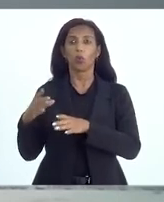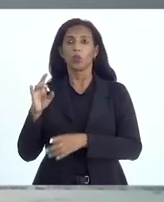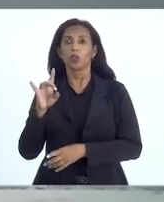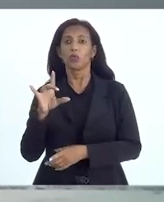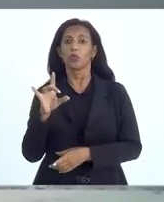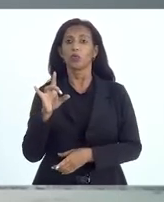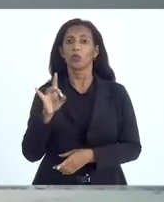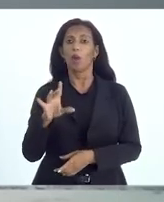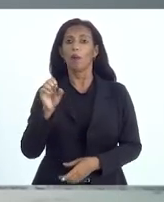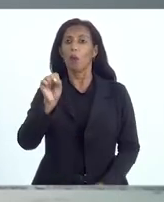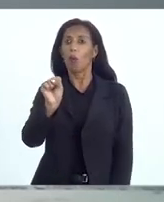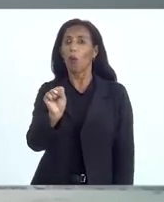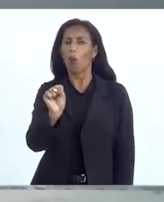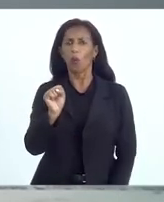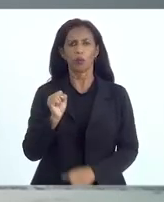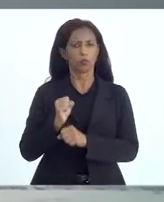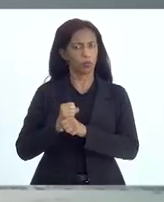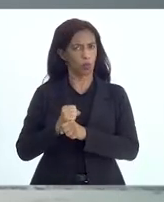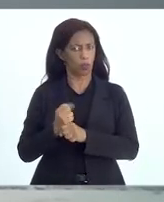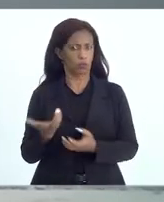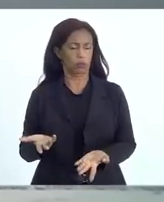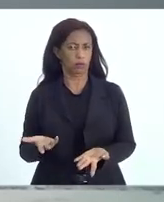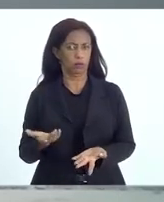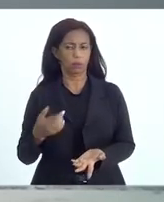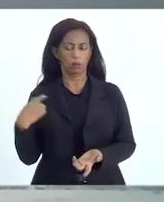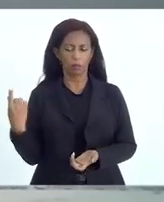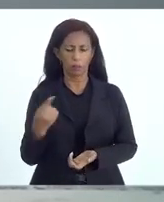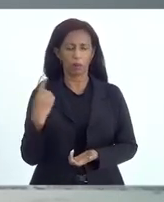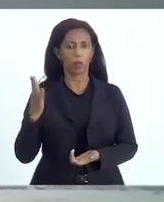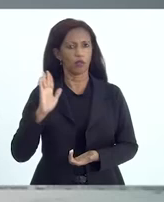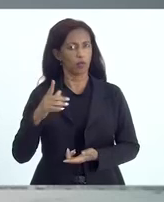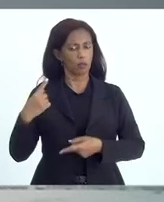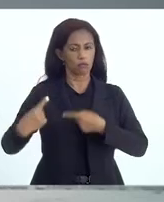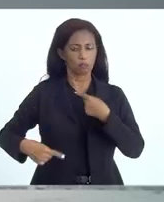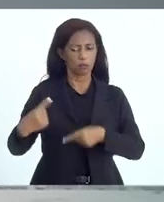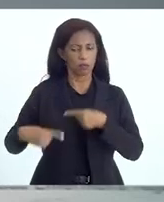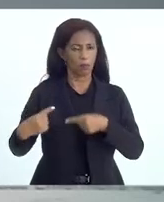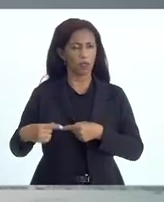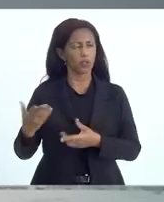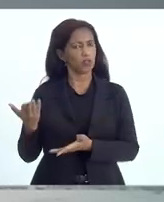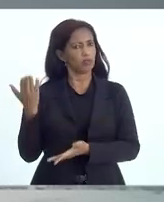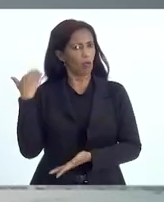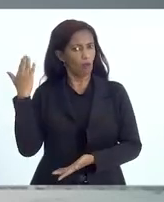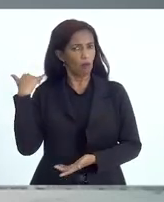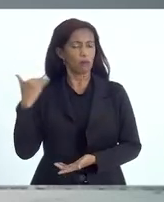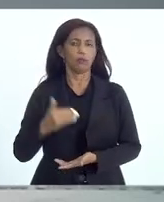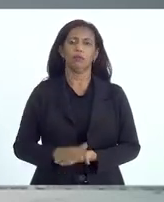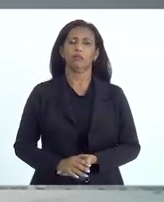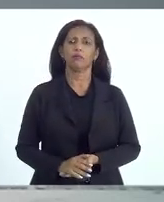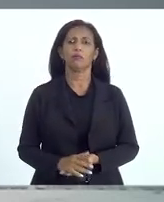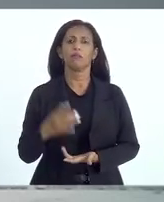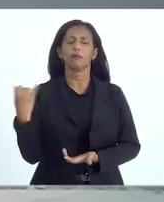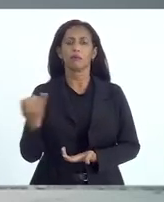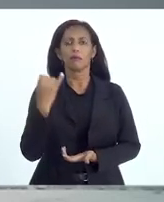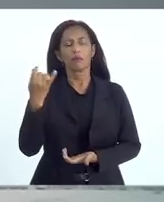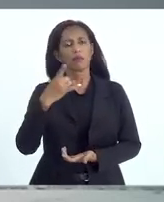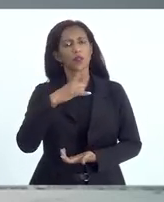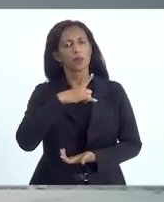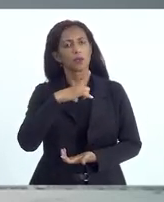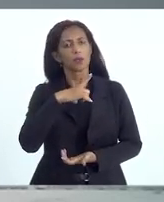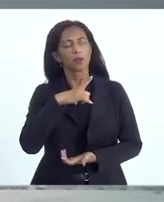somente para oito anos vão para nós e isso a gente já debatia com Coronel antigo tava lá a importância